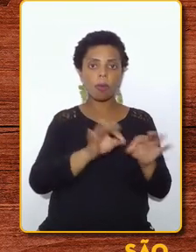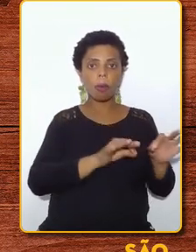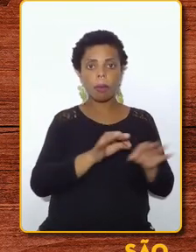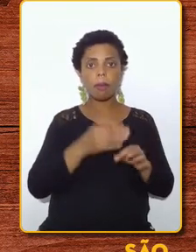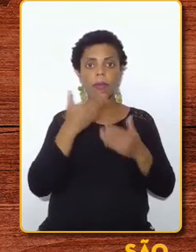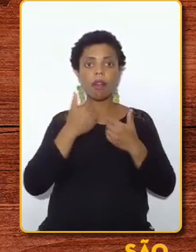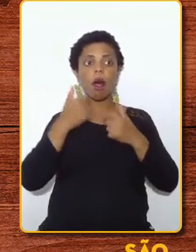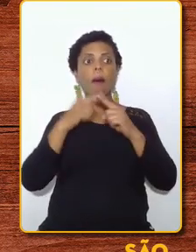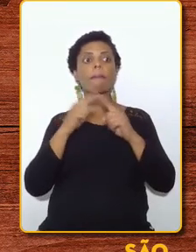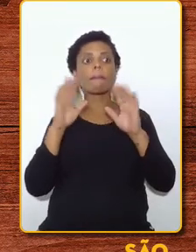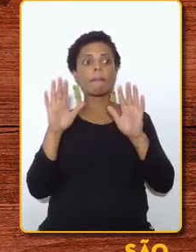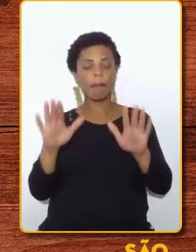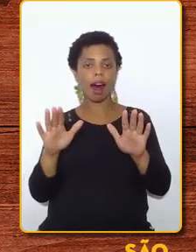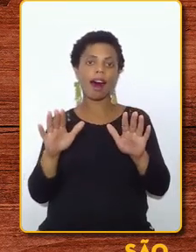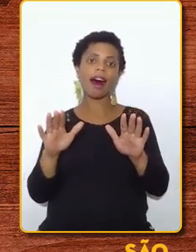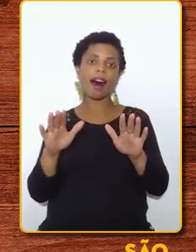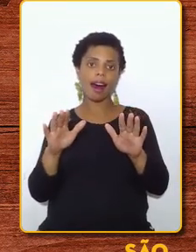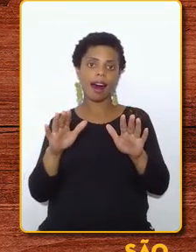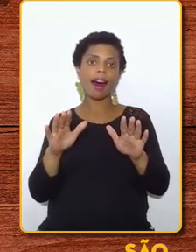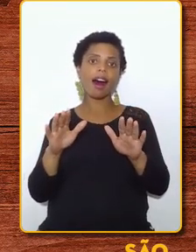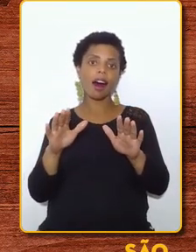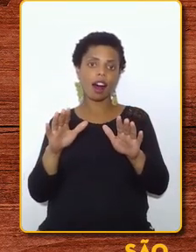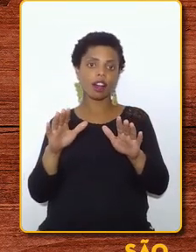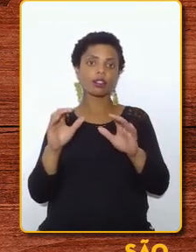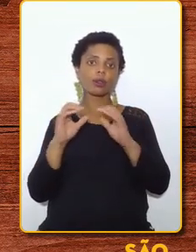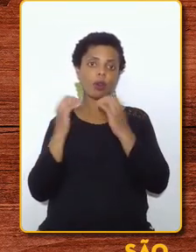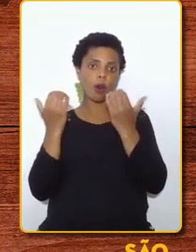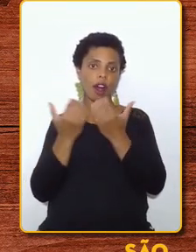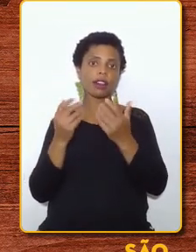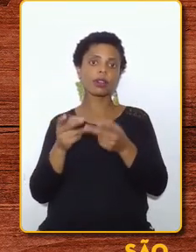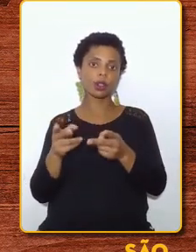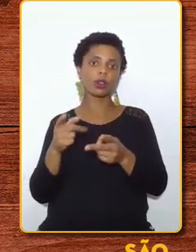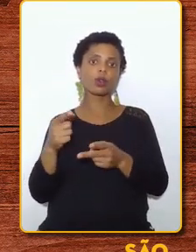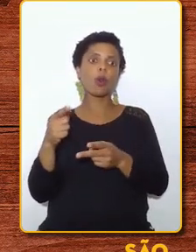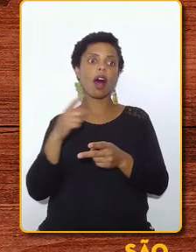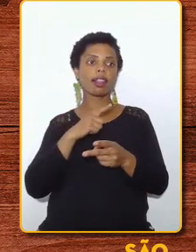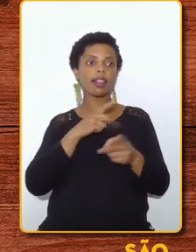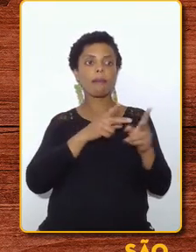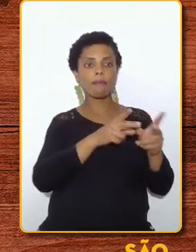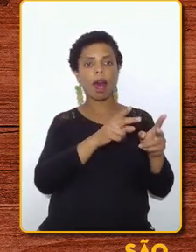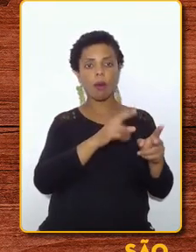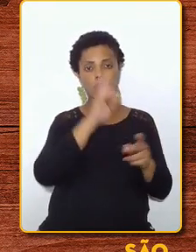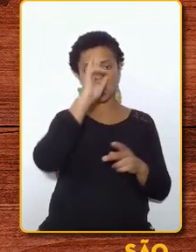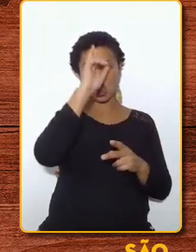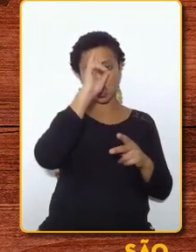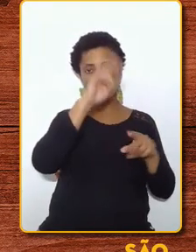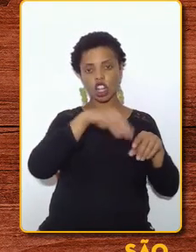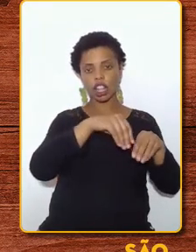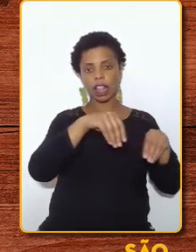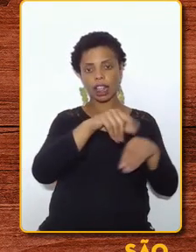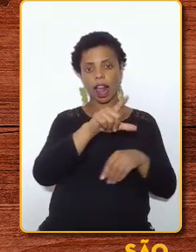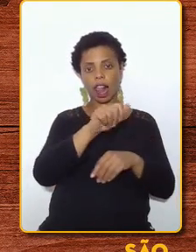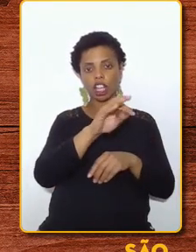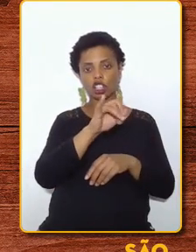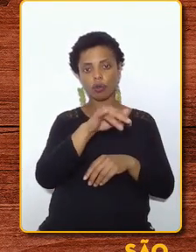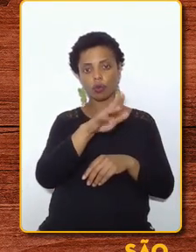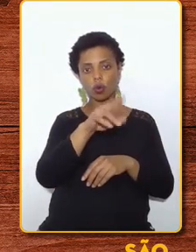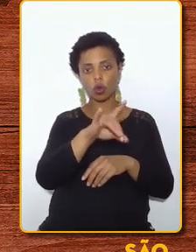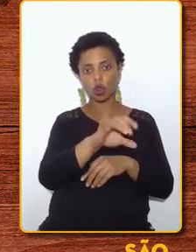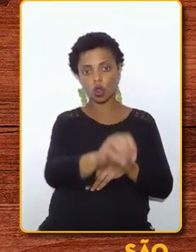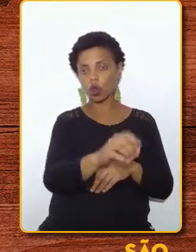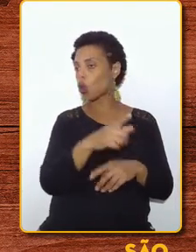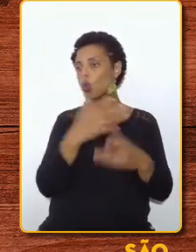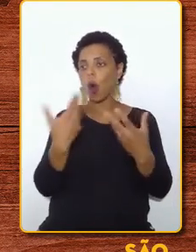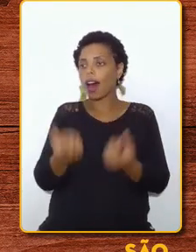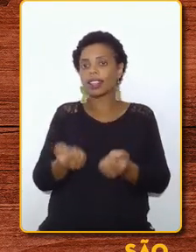muito que ainda concentrava essa oligarquia latifundiária, não permitia que projetos de reforma agrária passassem. E eu